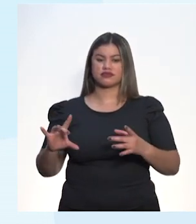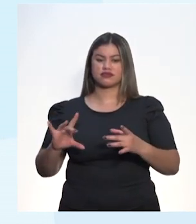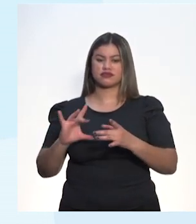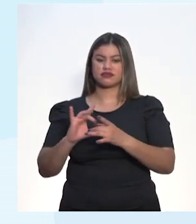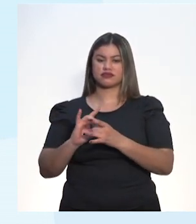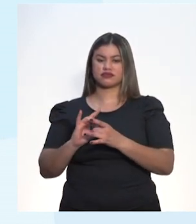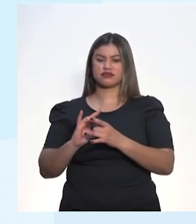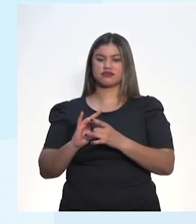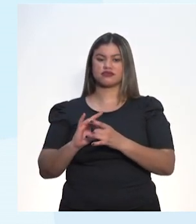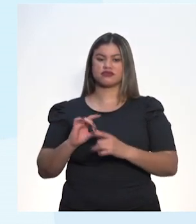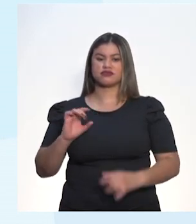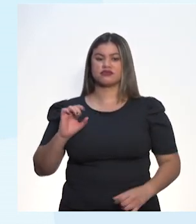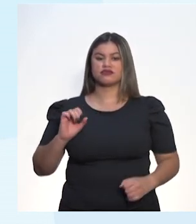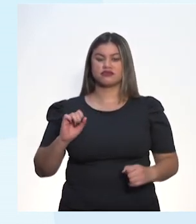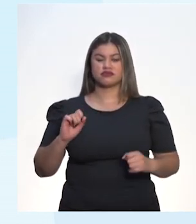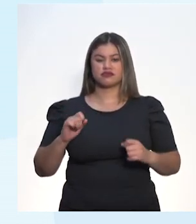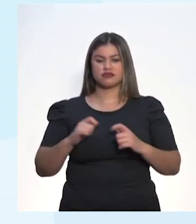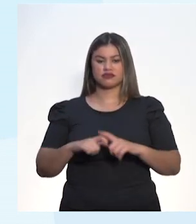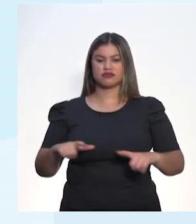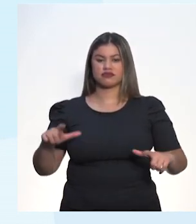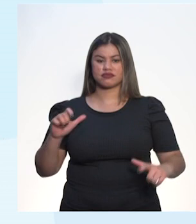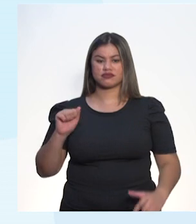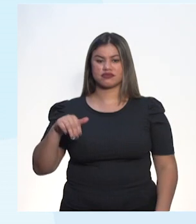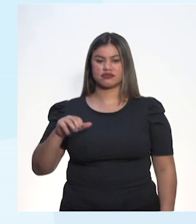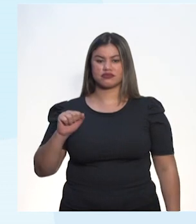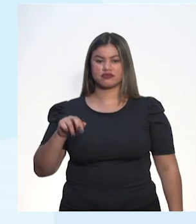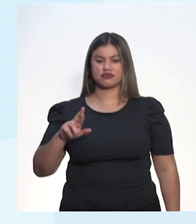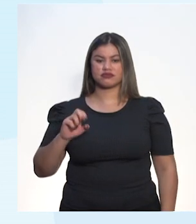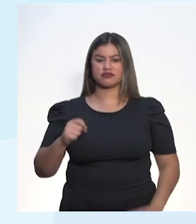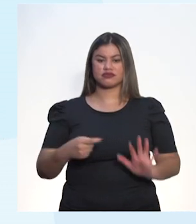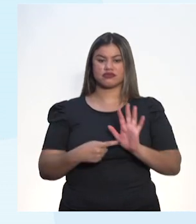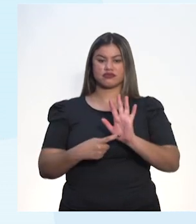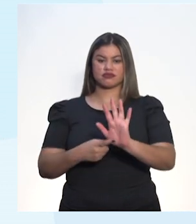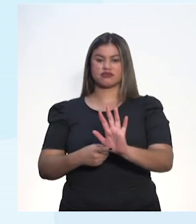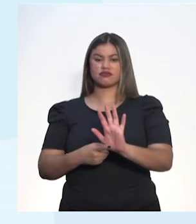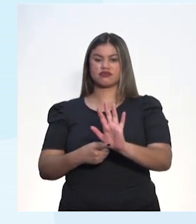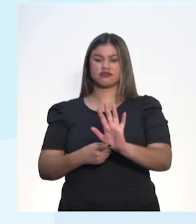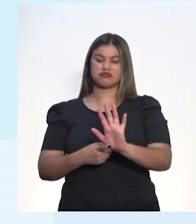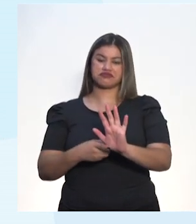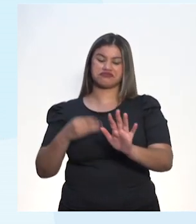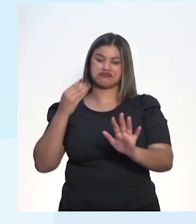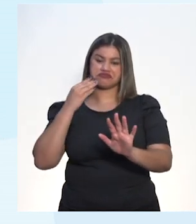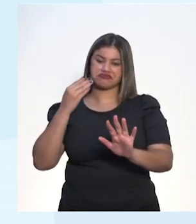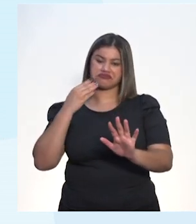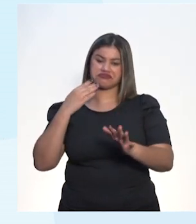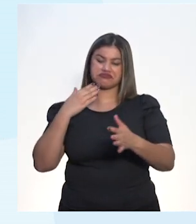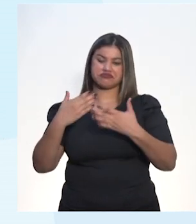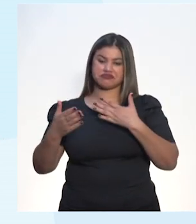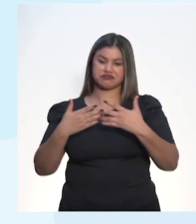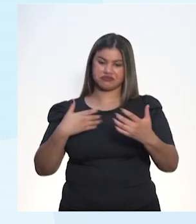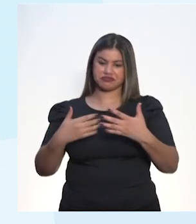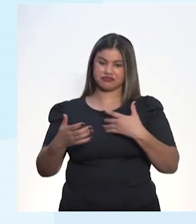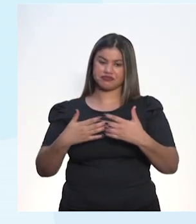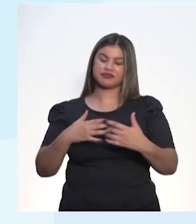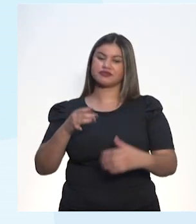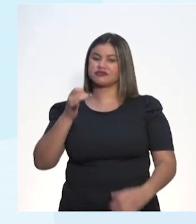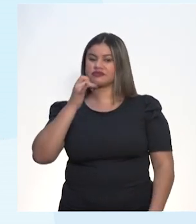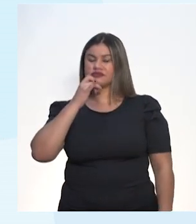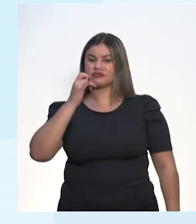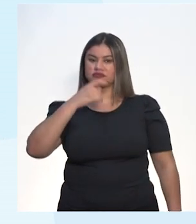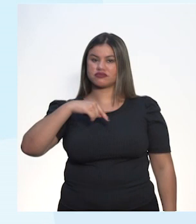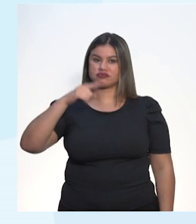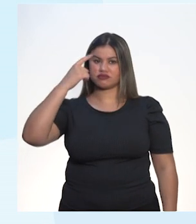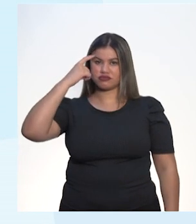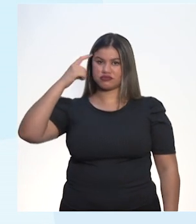espaço amostral de um experimento aleatório. Então, por exemplo, se eu pensar lá na ideia